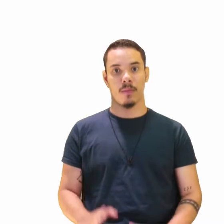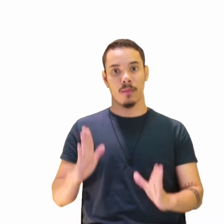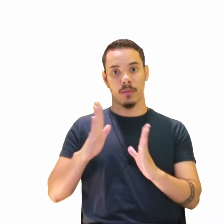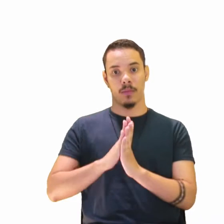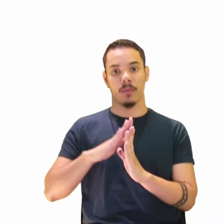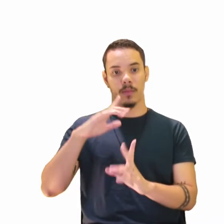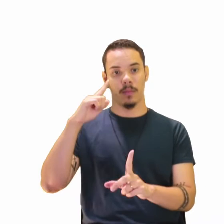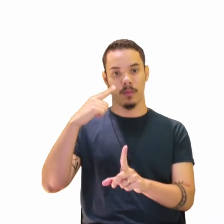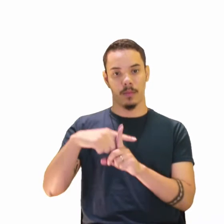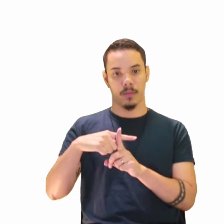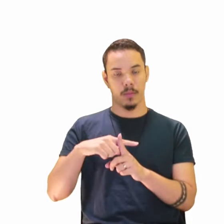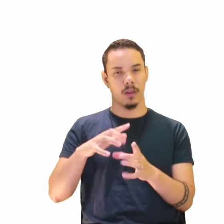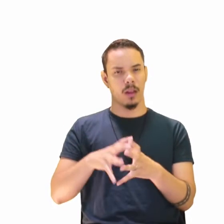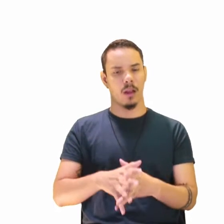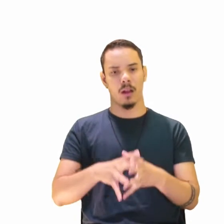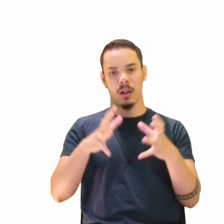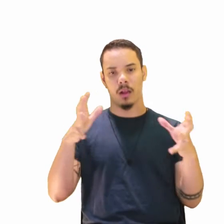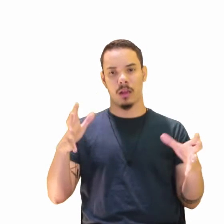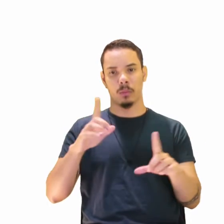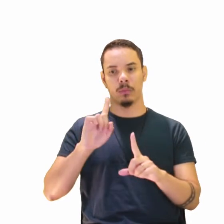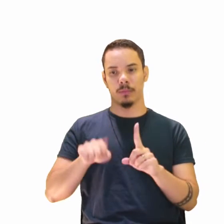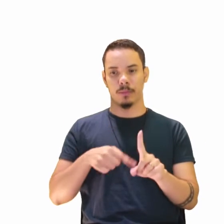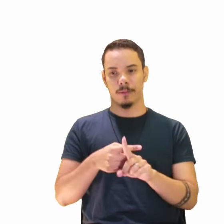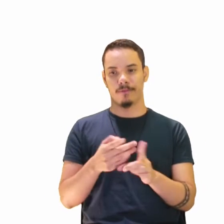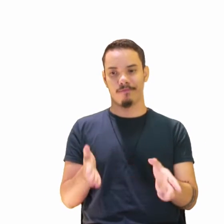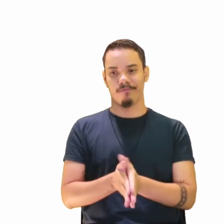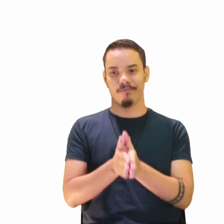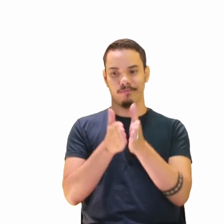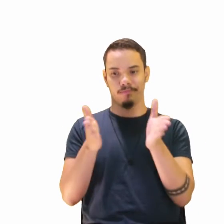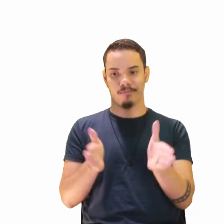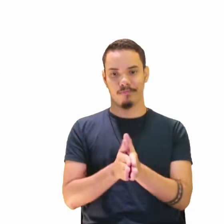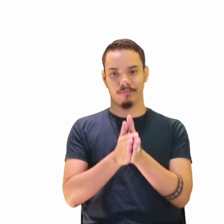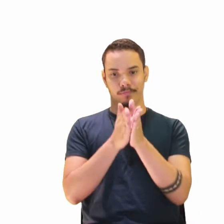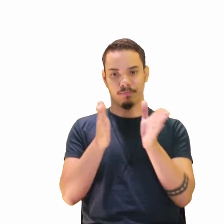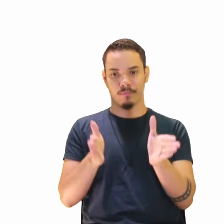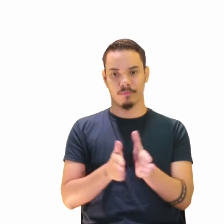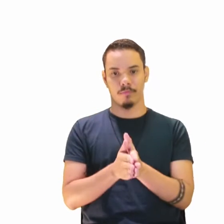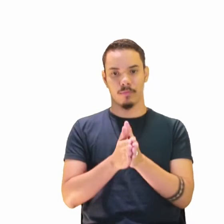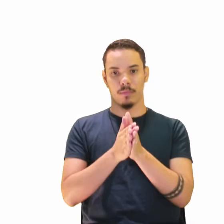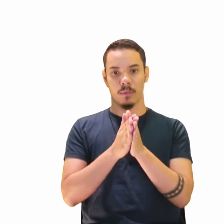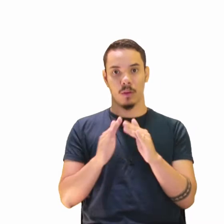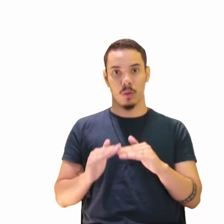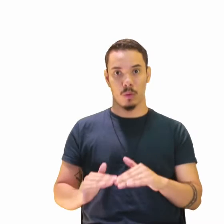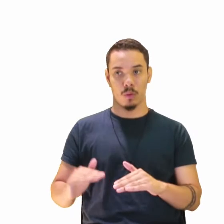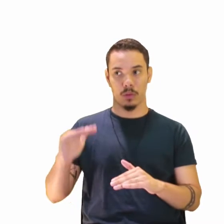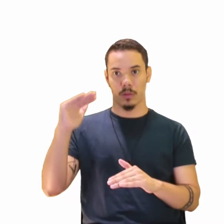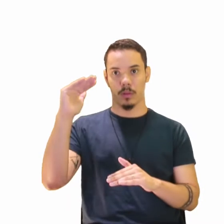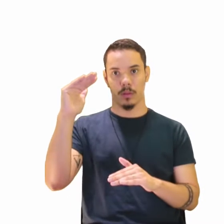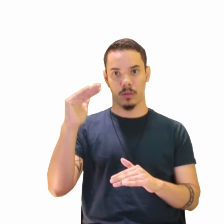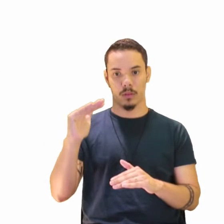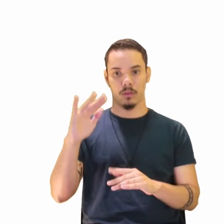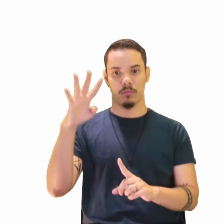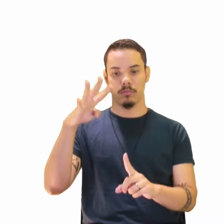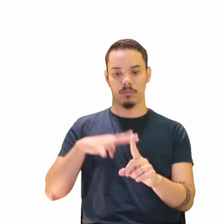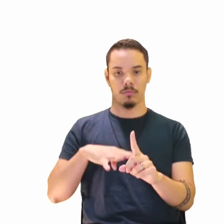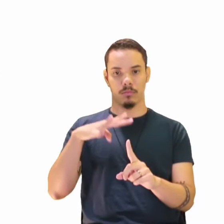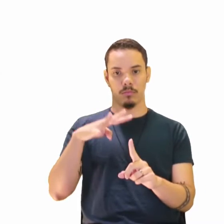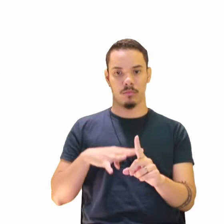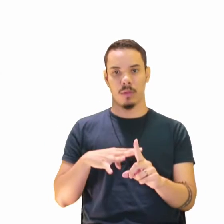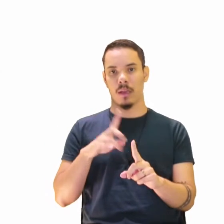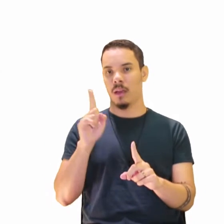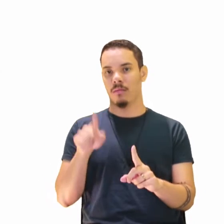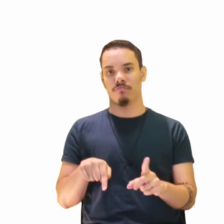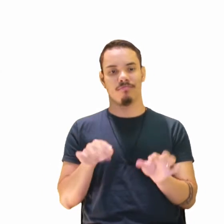igreja era grande e pobre, os altares humildes. Então, aqui